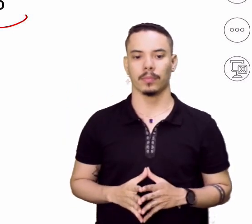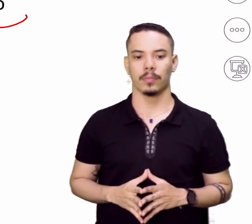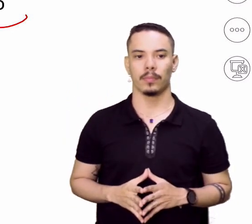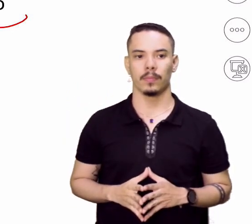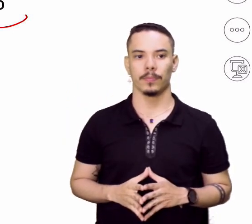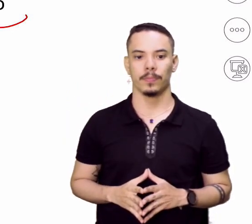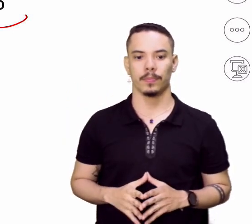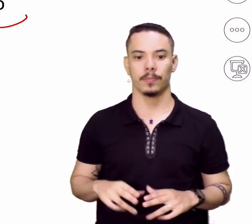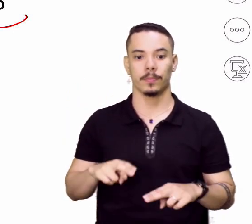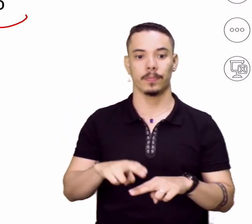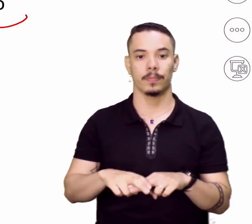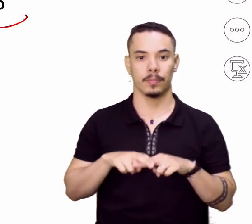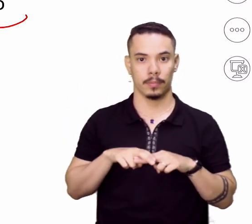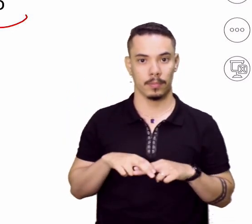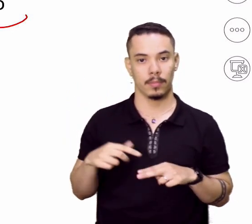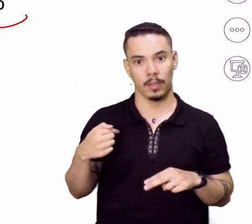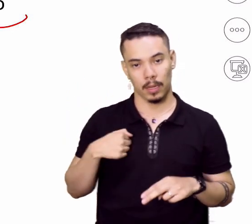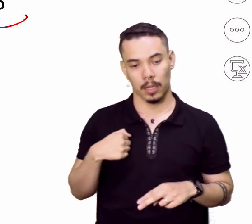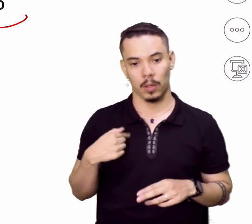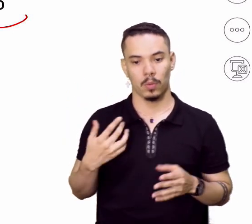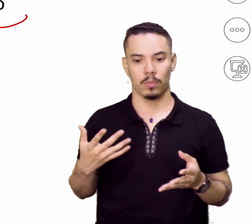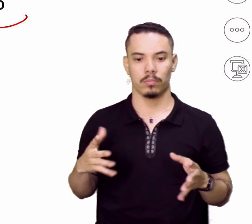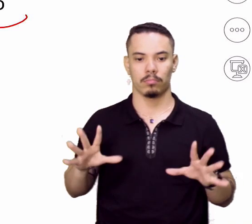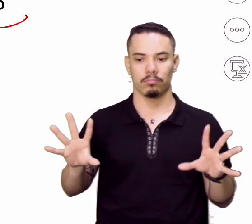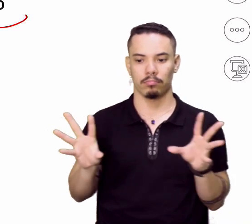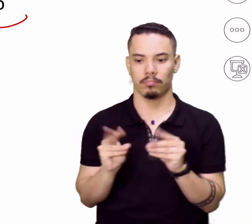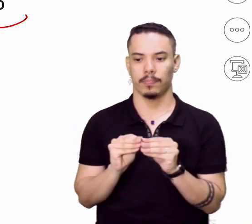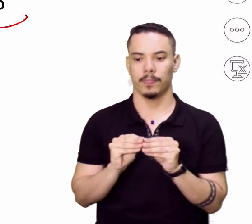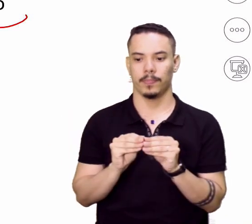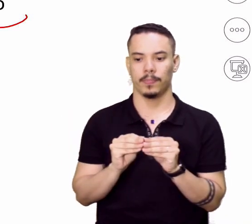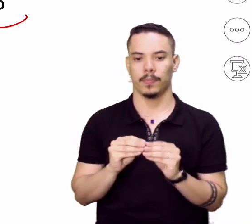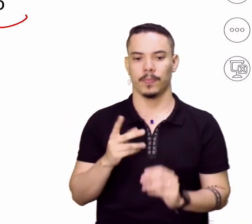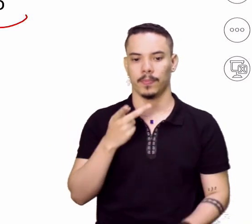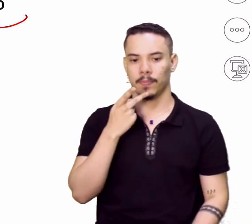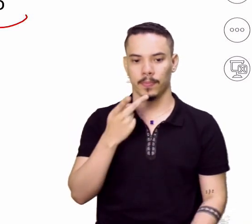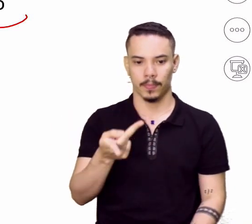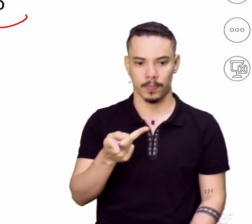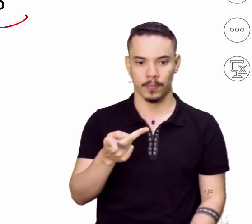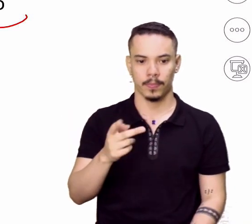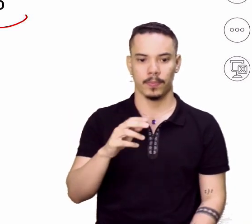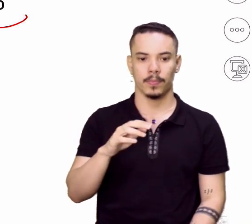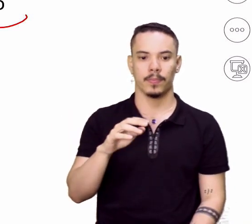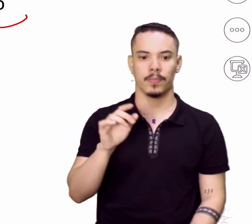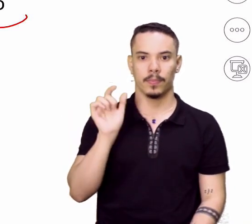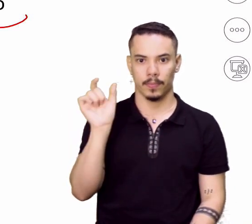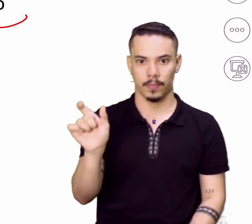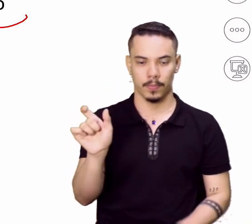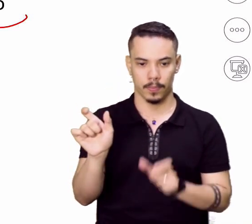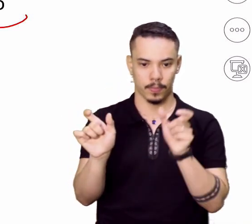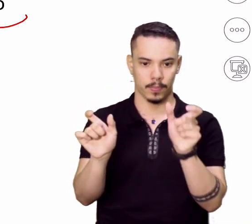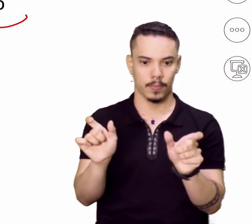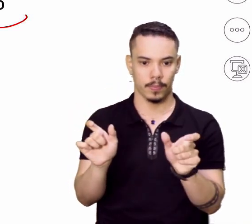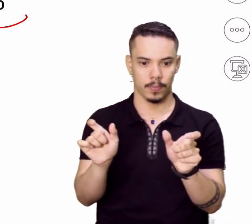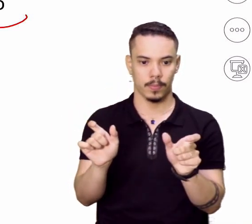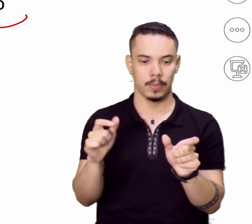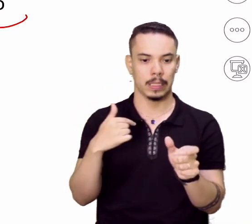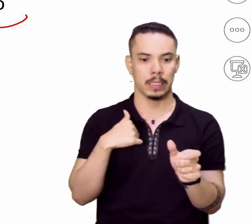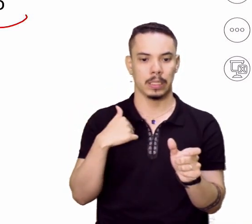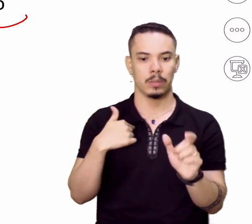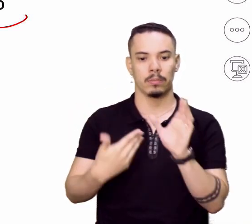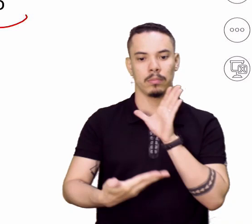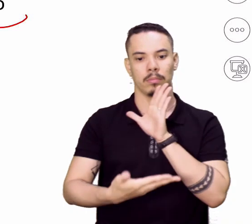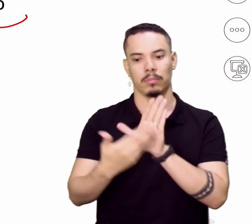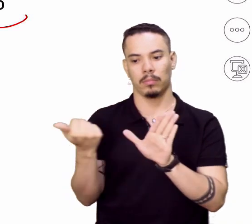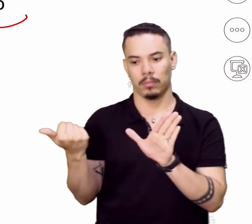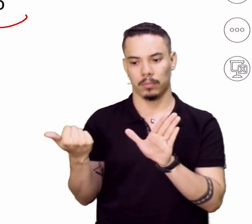simplesmente, para não ter que falar, não ter que usar a palavra Jean e she, eu subtraí para